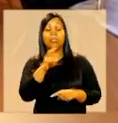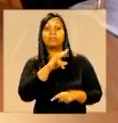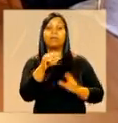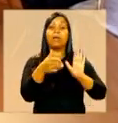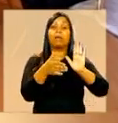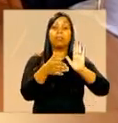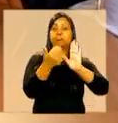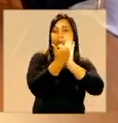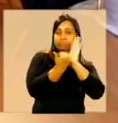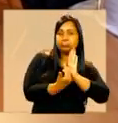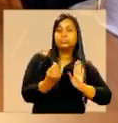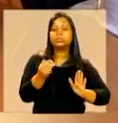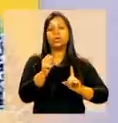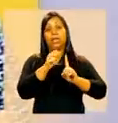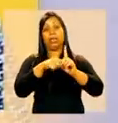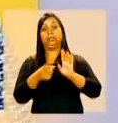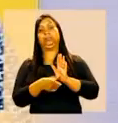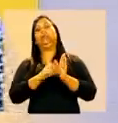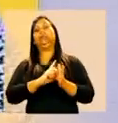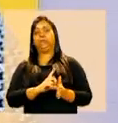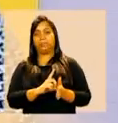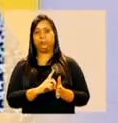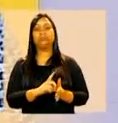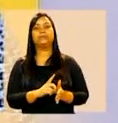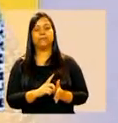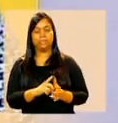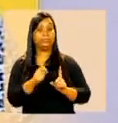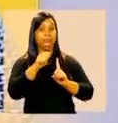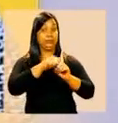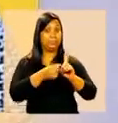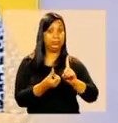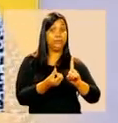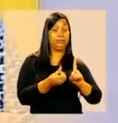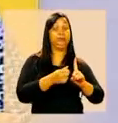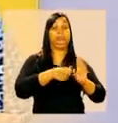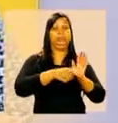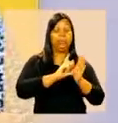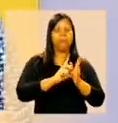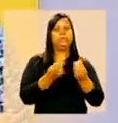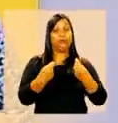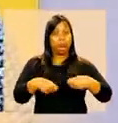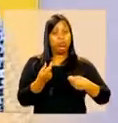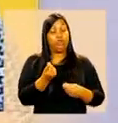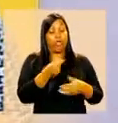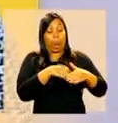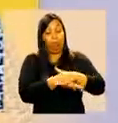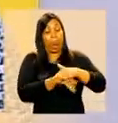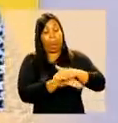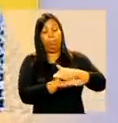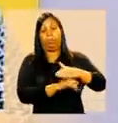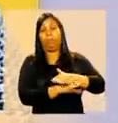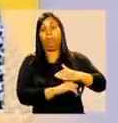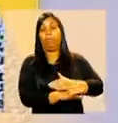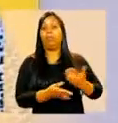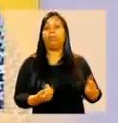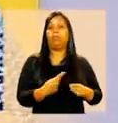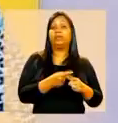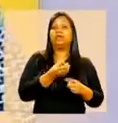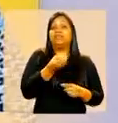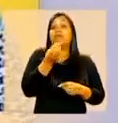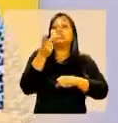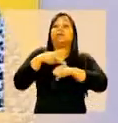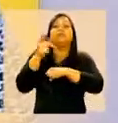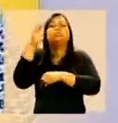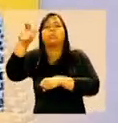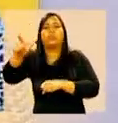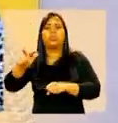vai programar? Pelo menos 6 meses, né? Pelo menos 6 meses eu preciso juntar dinheiro. Porque quando a gente viaja para fora,